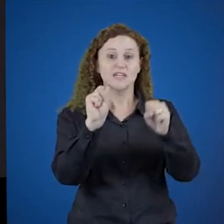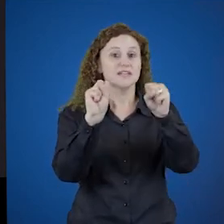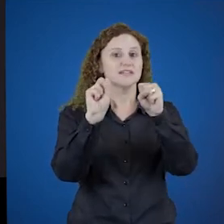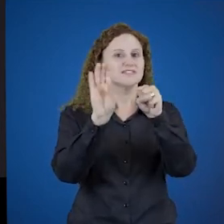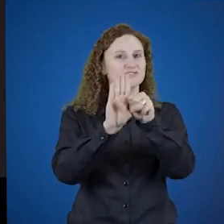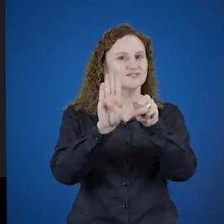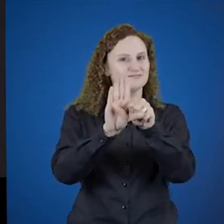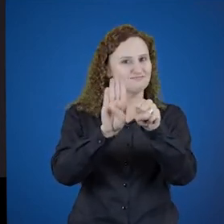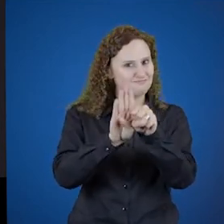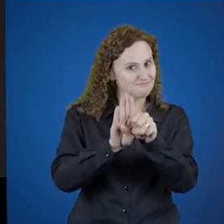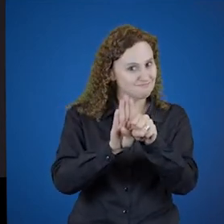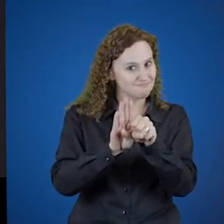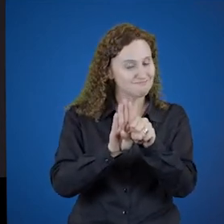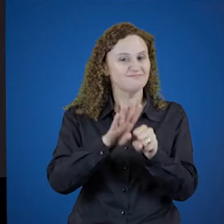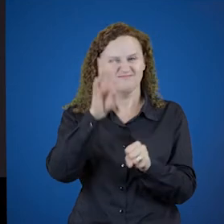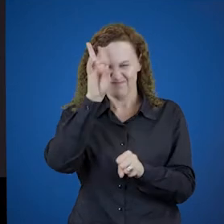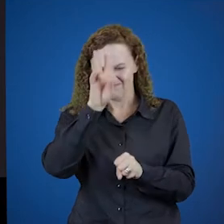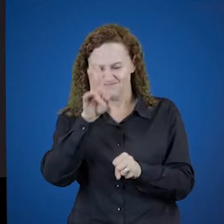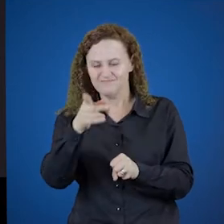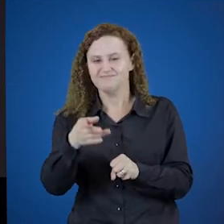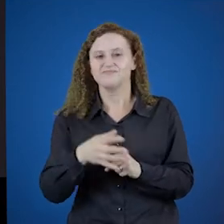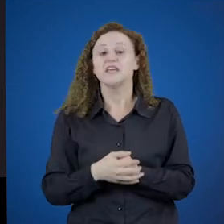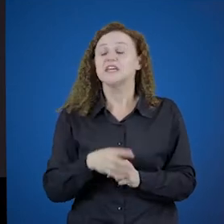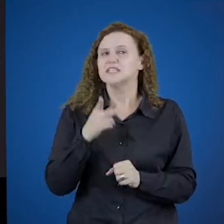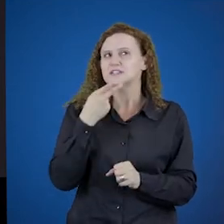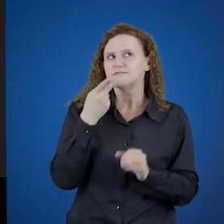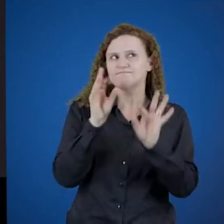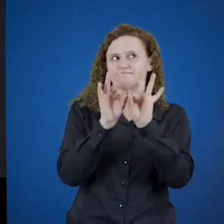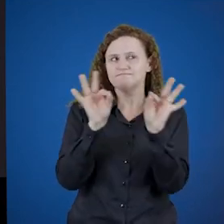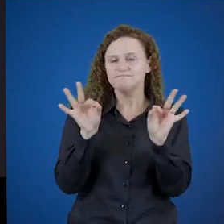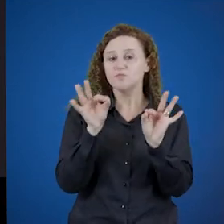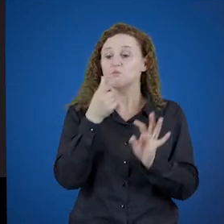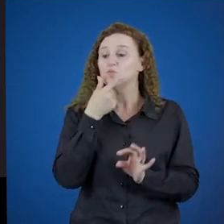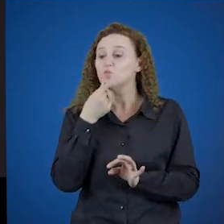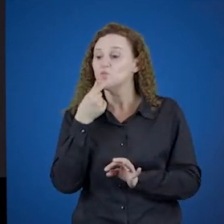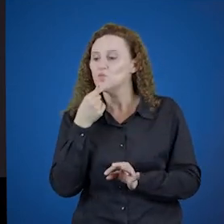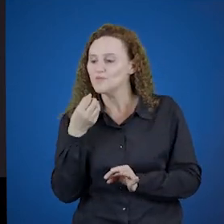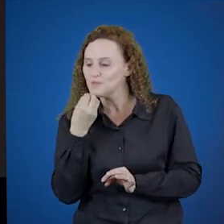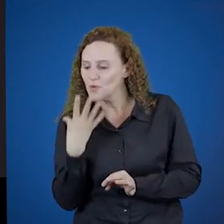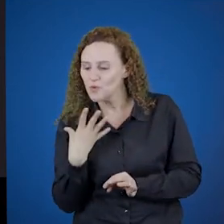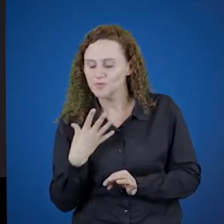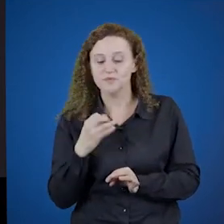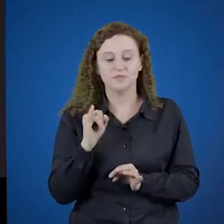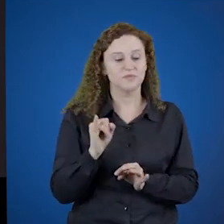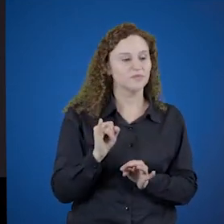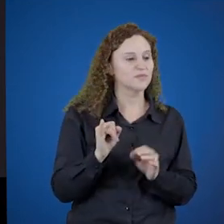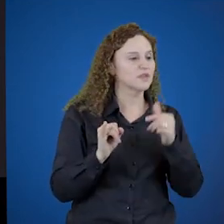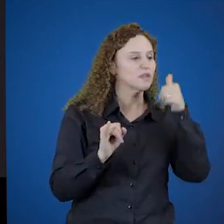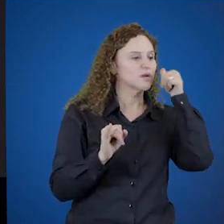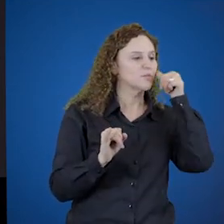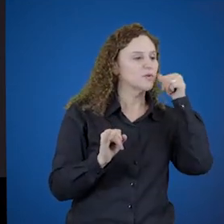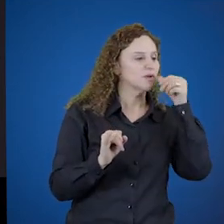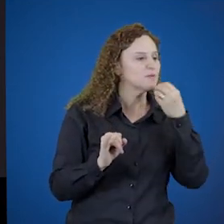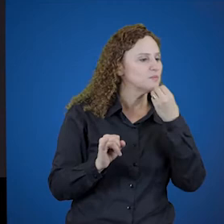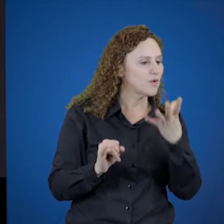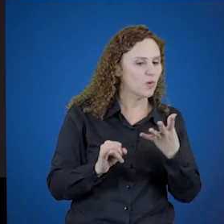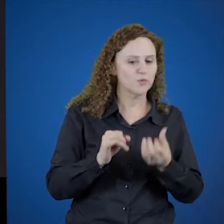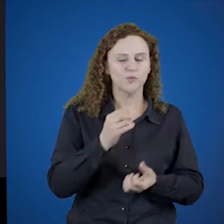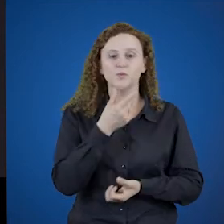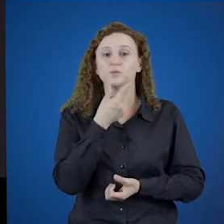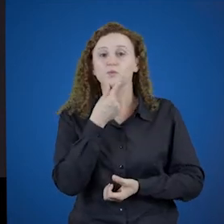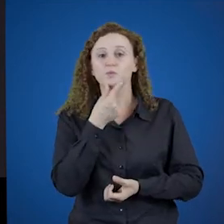refere Observe se eu digo homem bom mulher boa